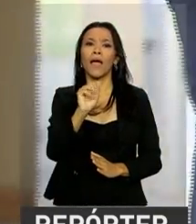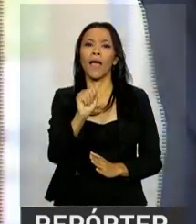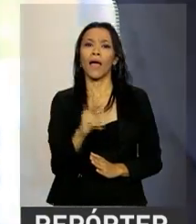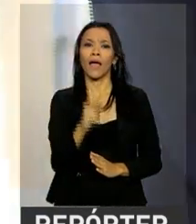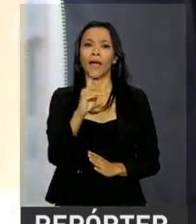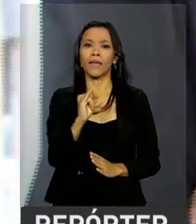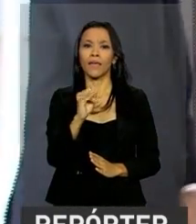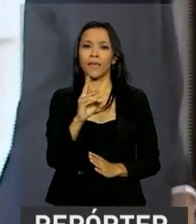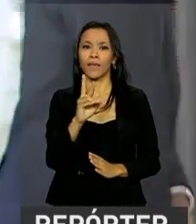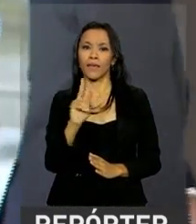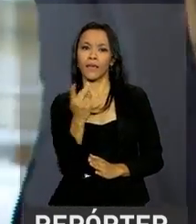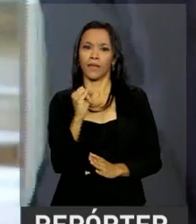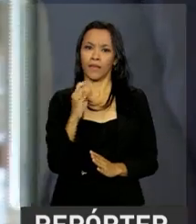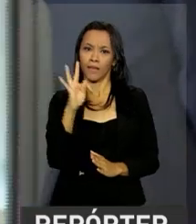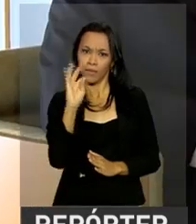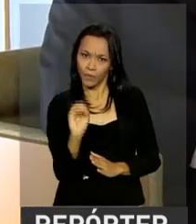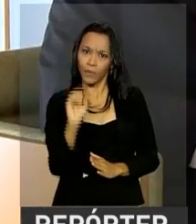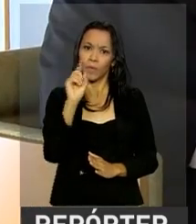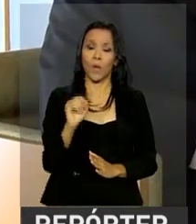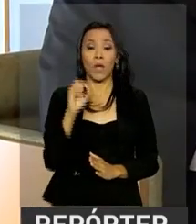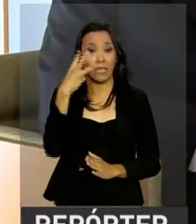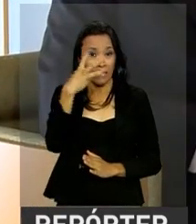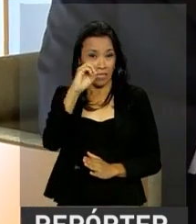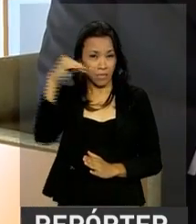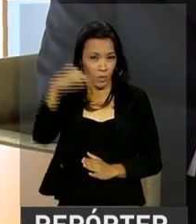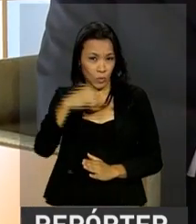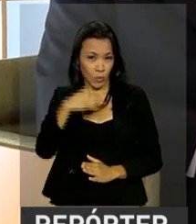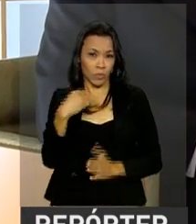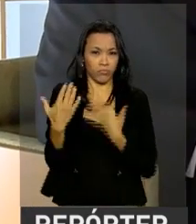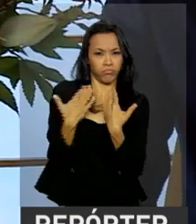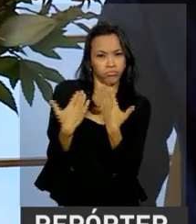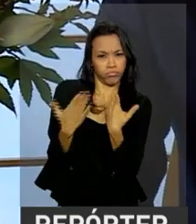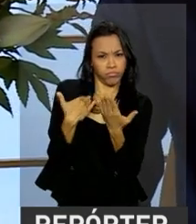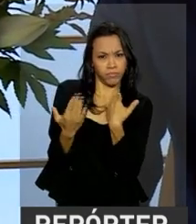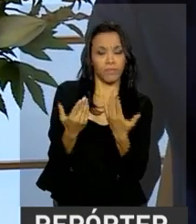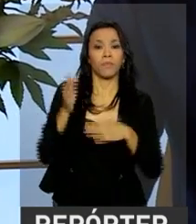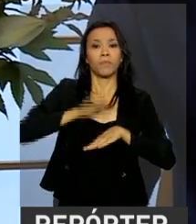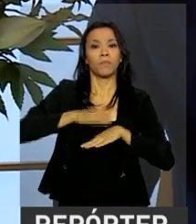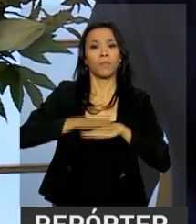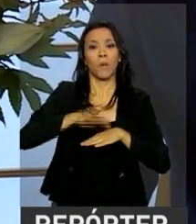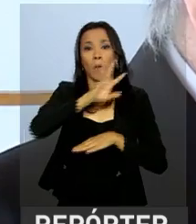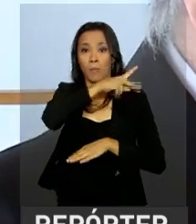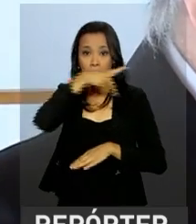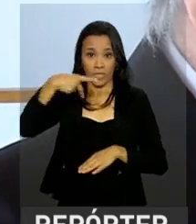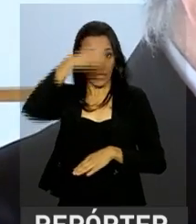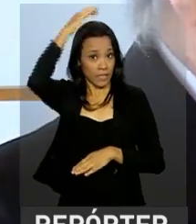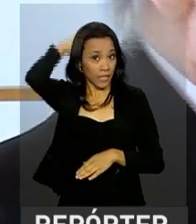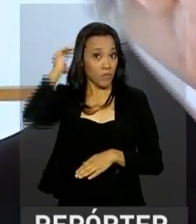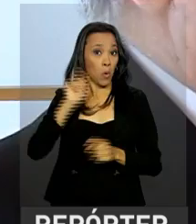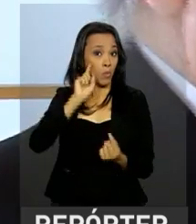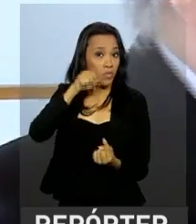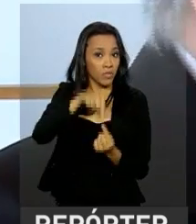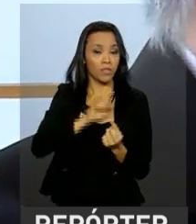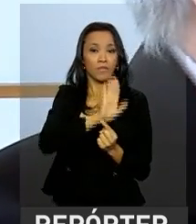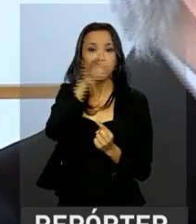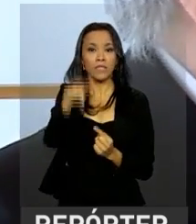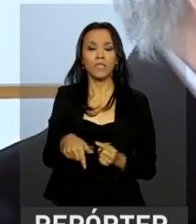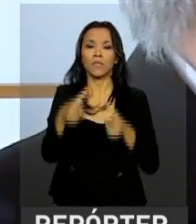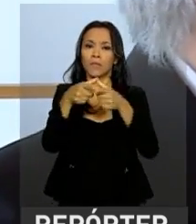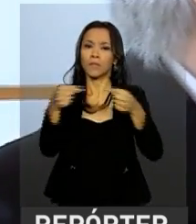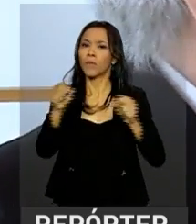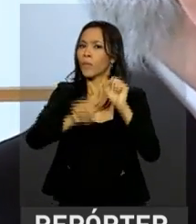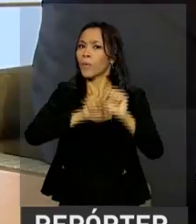se reuniu por meia hora com o chefe de Estado japonês. Segundo o presidente Temer, a intenção da visita ao país asiático